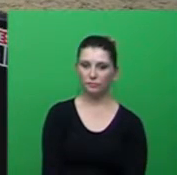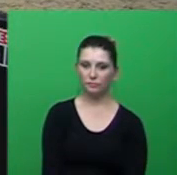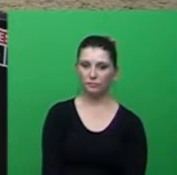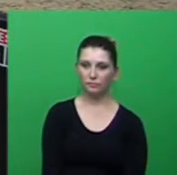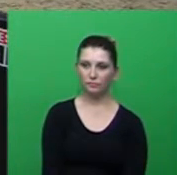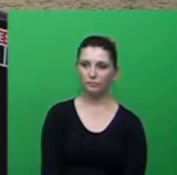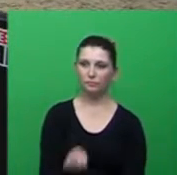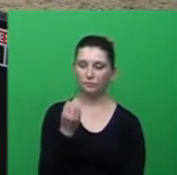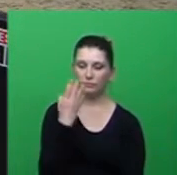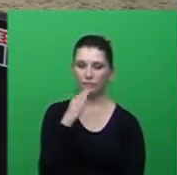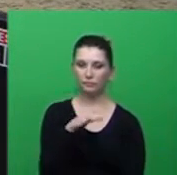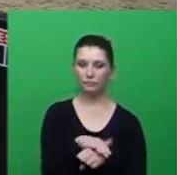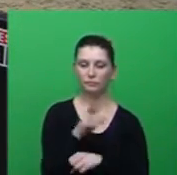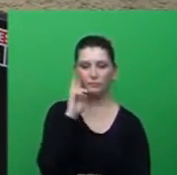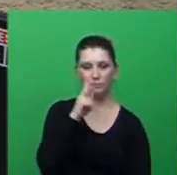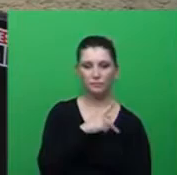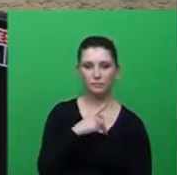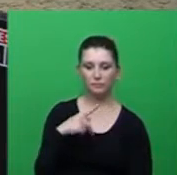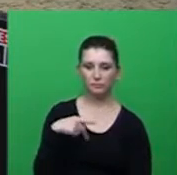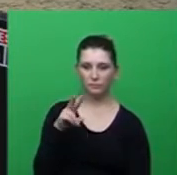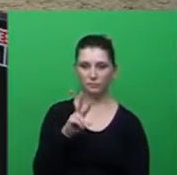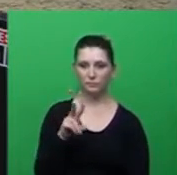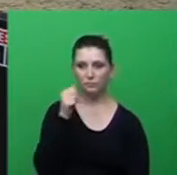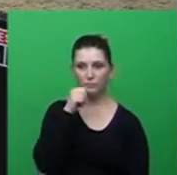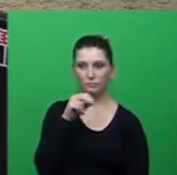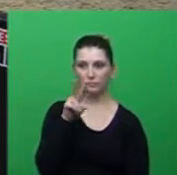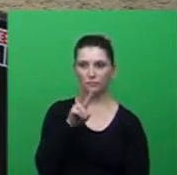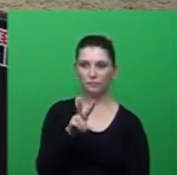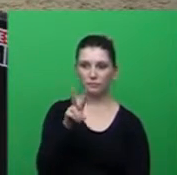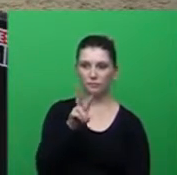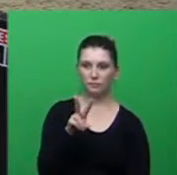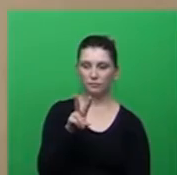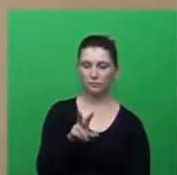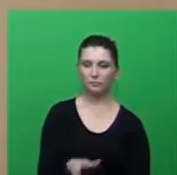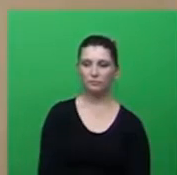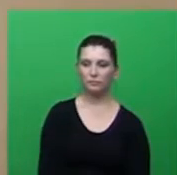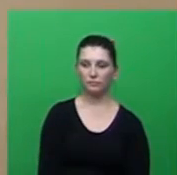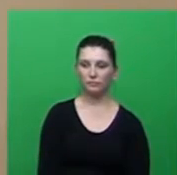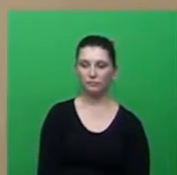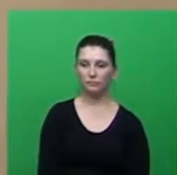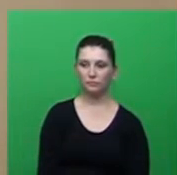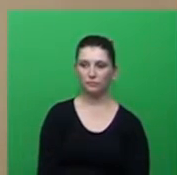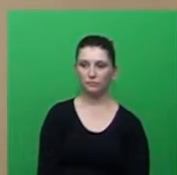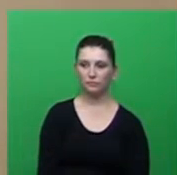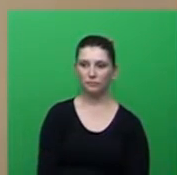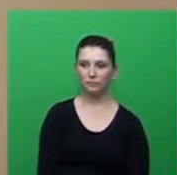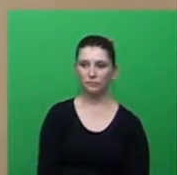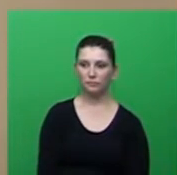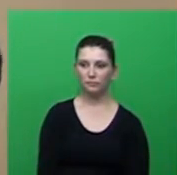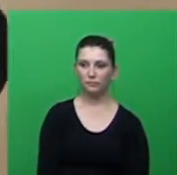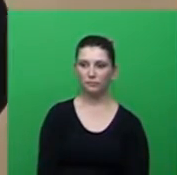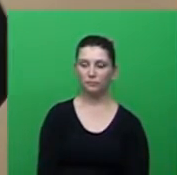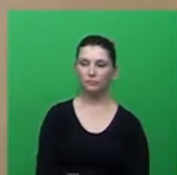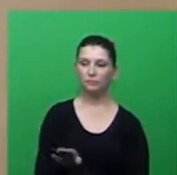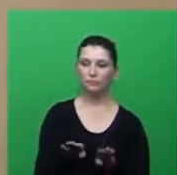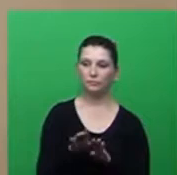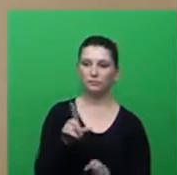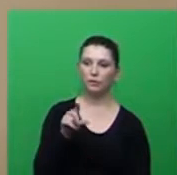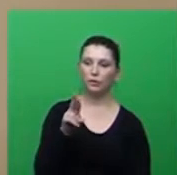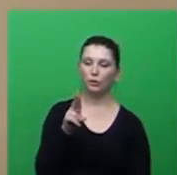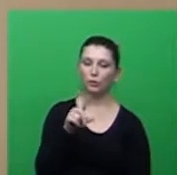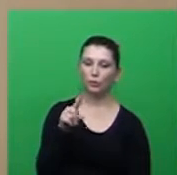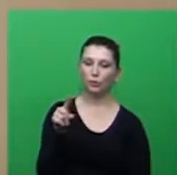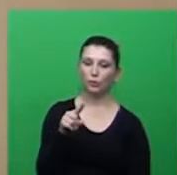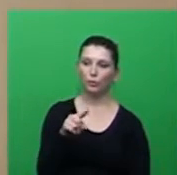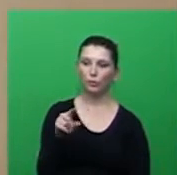Boa noite, presidente, vereadores, vereadora Camila, vereadora Tati, Luiz Fernando, Baque, a